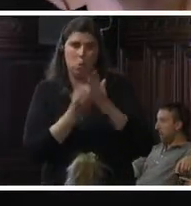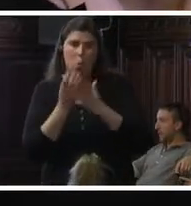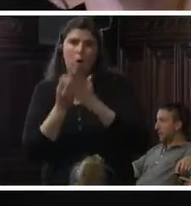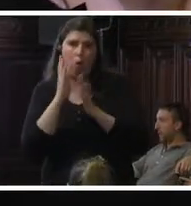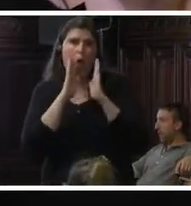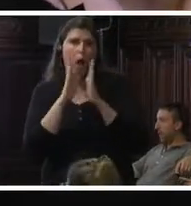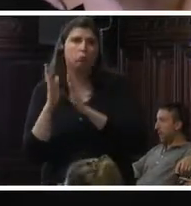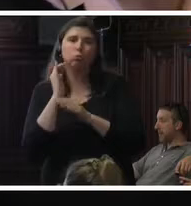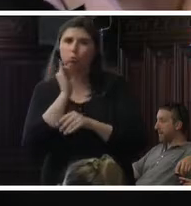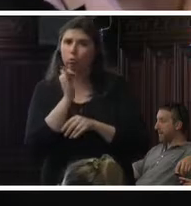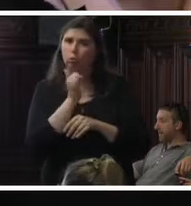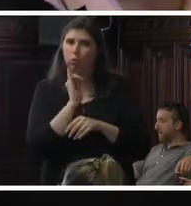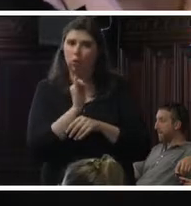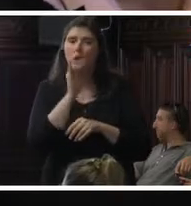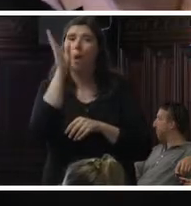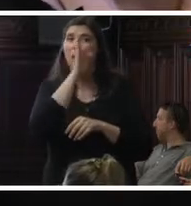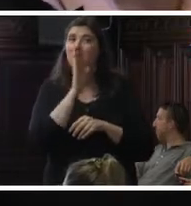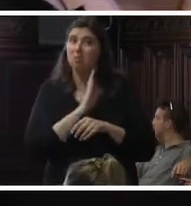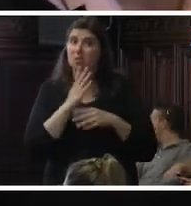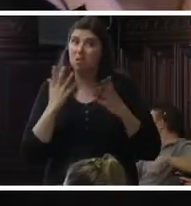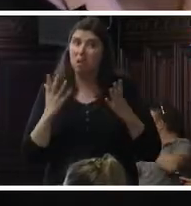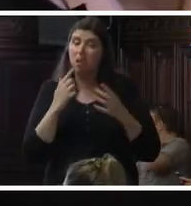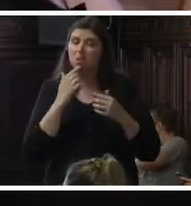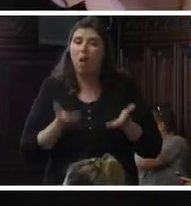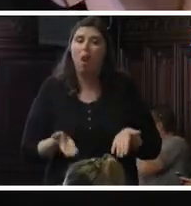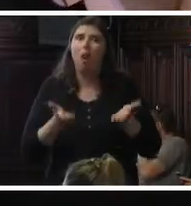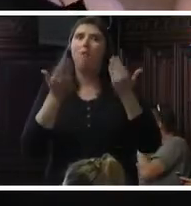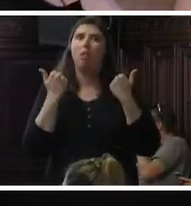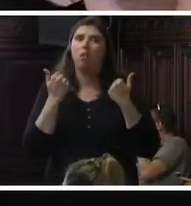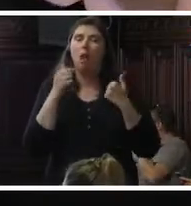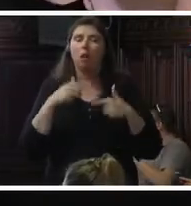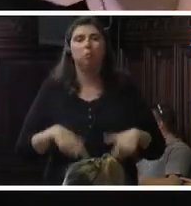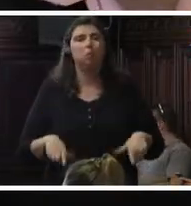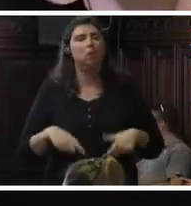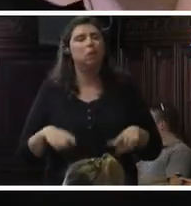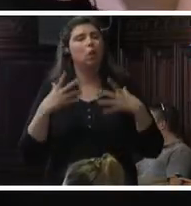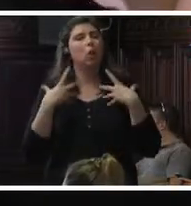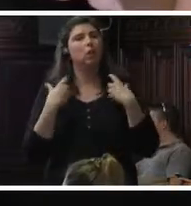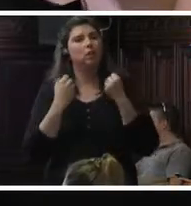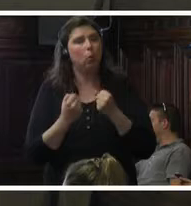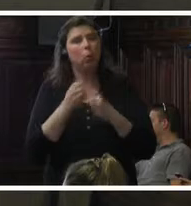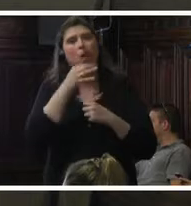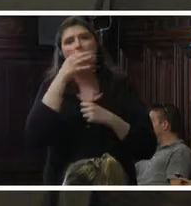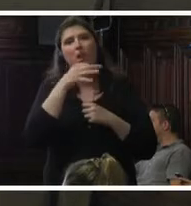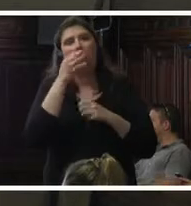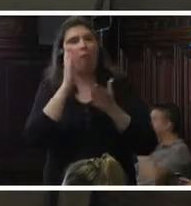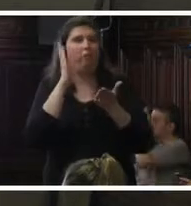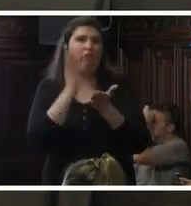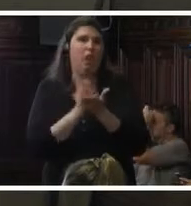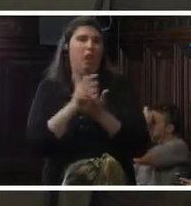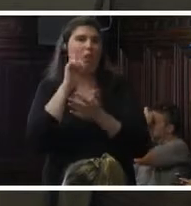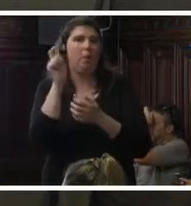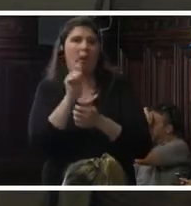que foi prematura a decisão do ministro da Saúde de declarar o fim da emergência de saúde pública. Uhum.